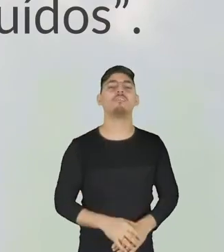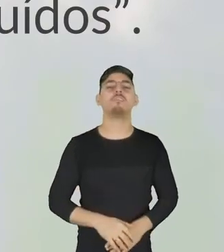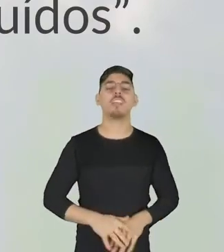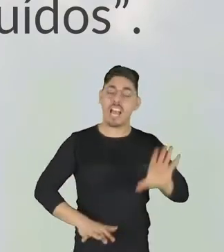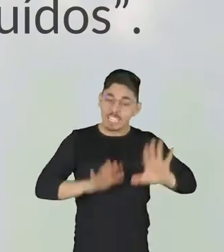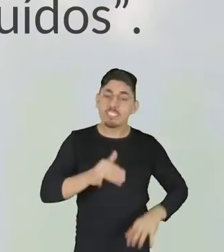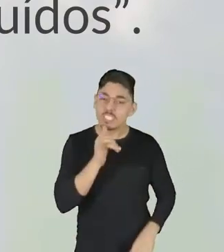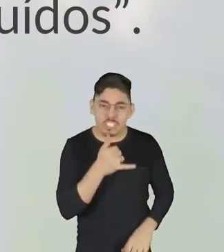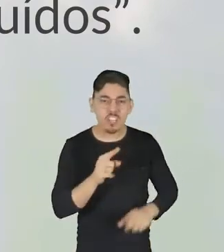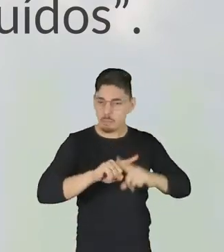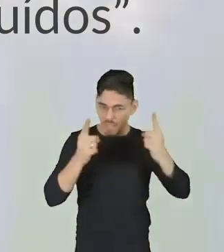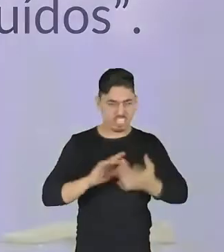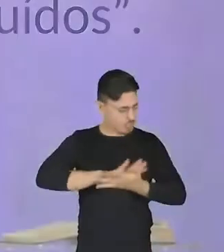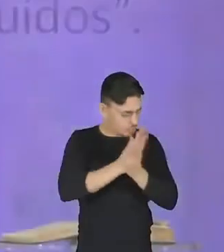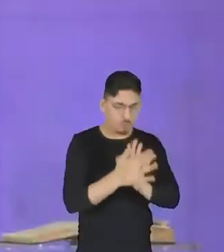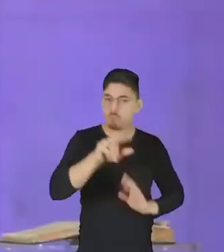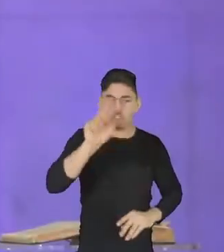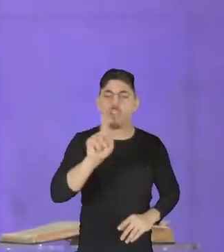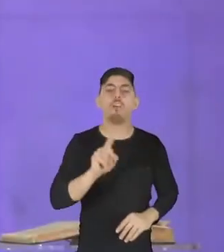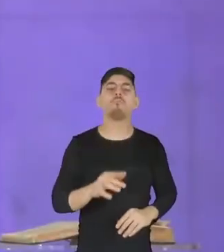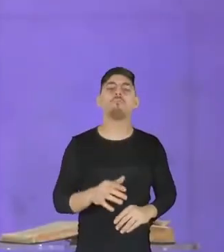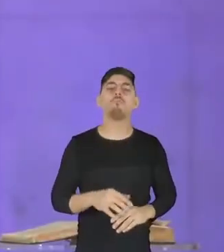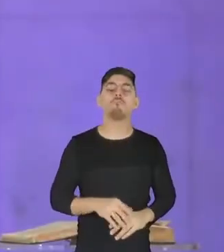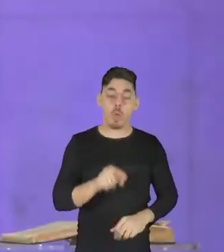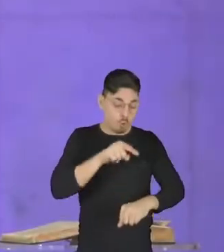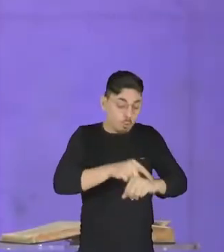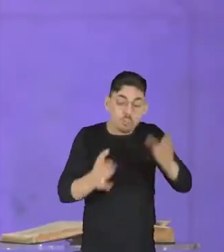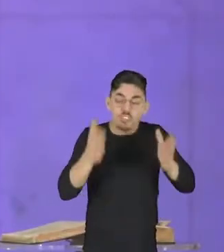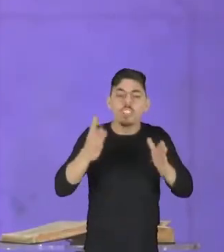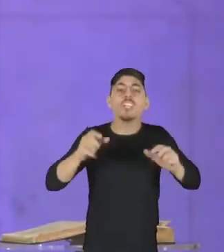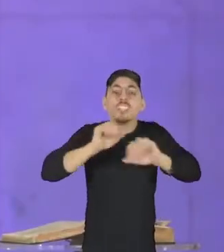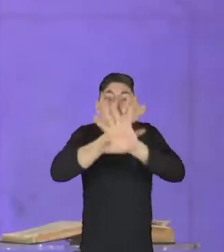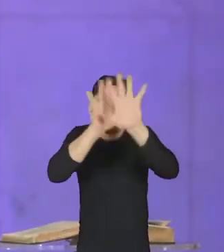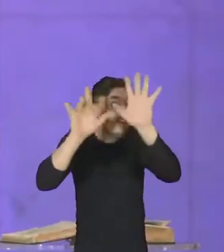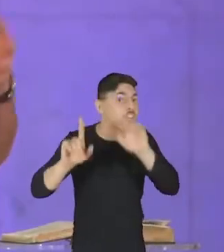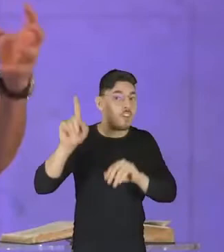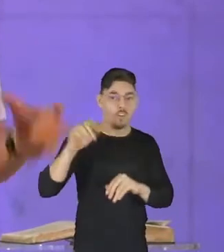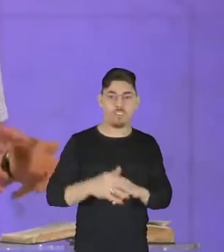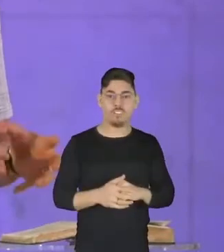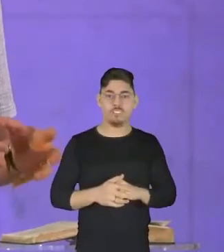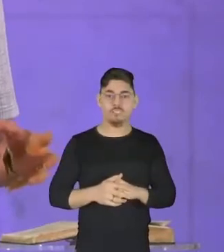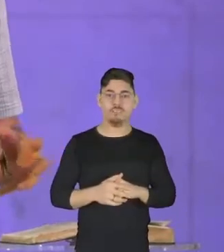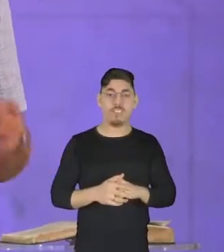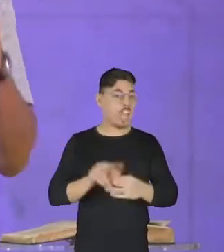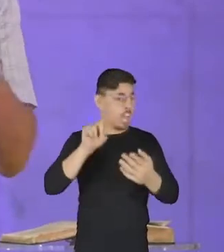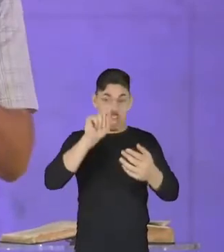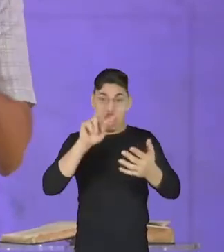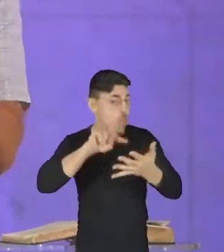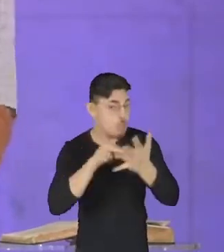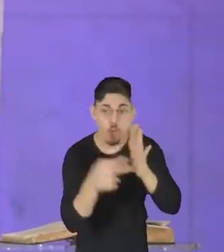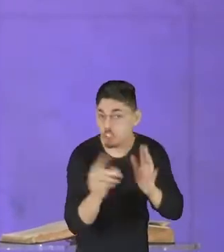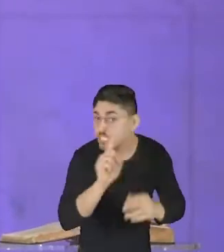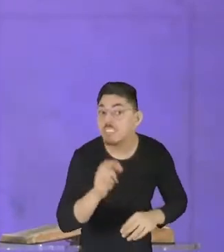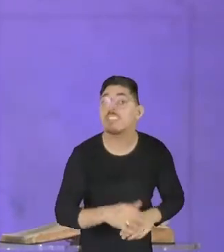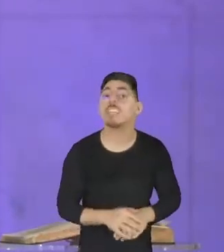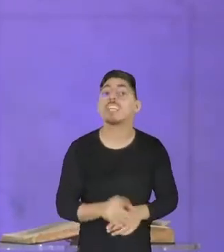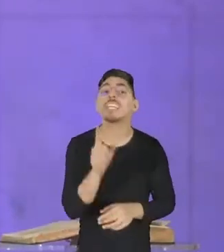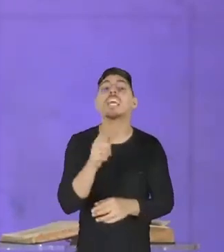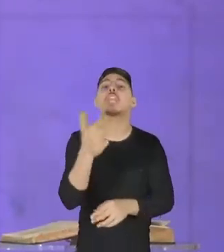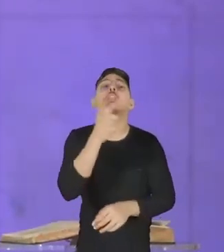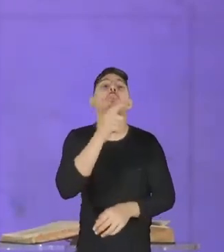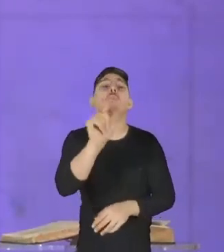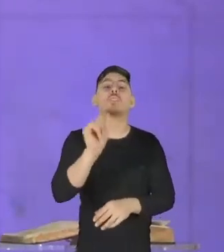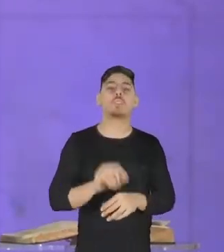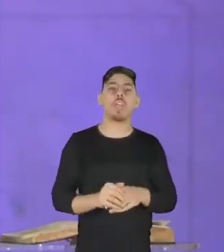não destruídos. Os dias de glória, eles não são livres de dias de luta, mas quando nós vivemos